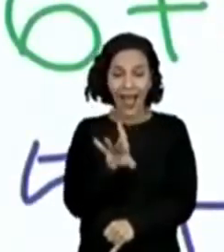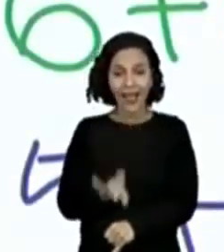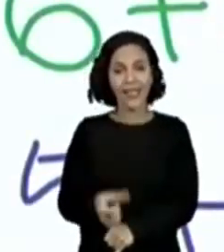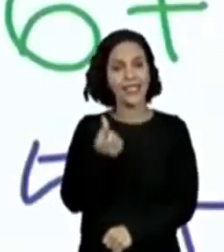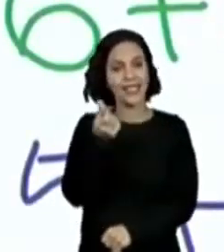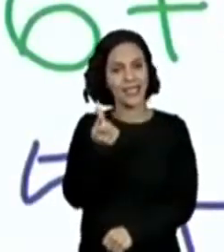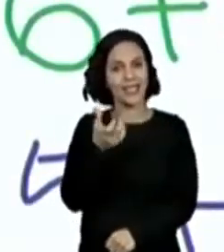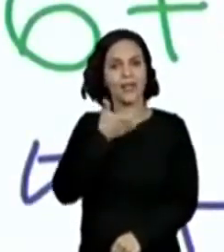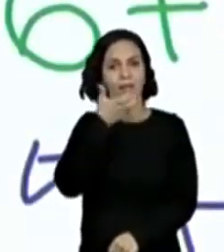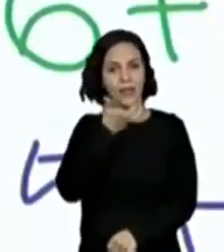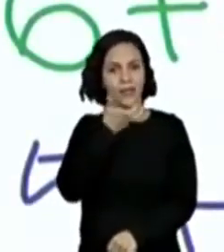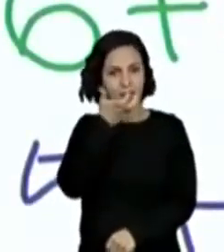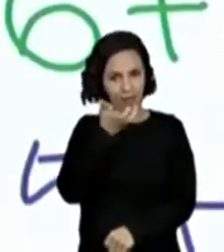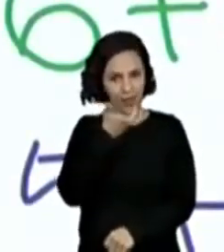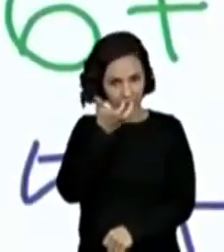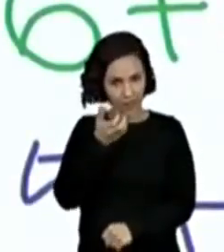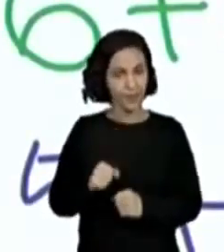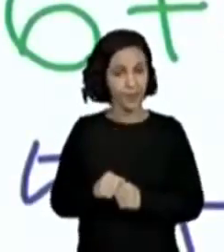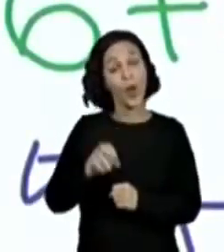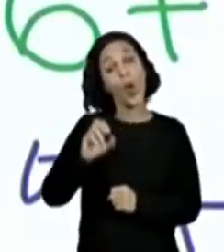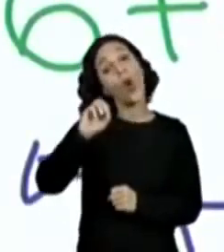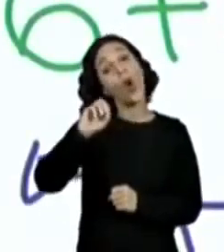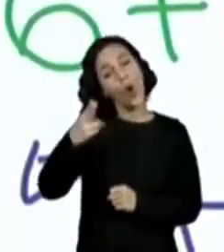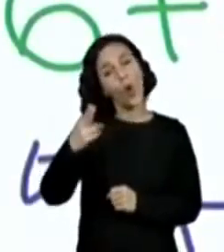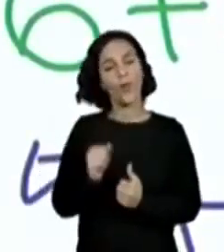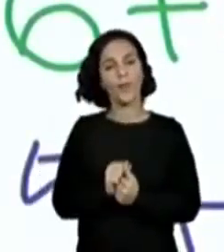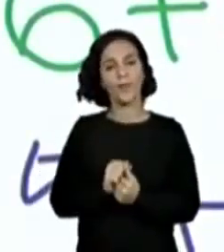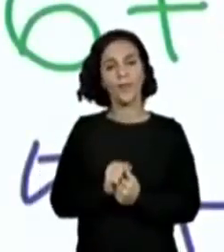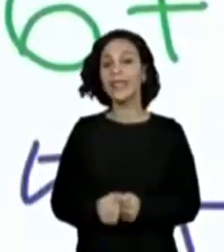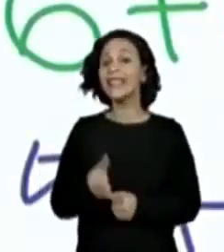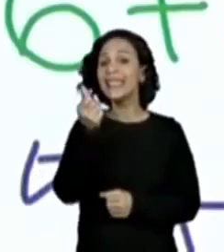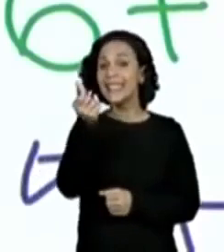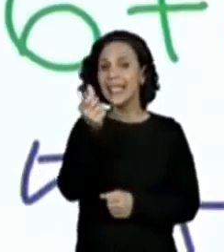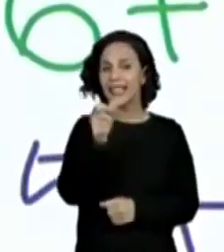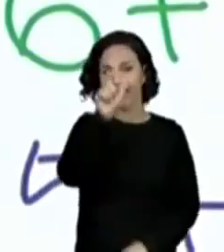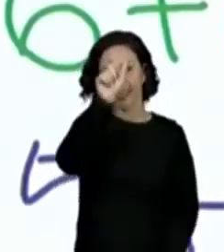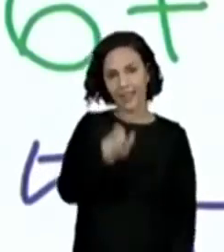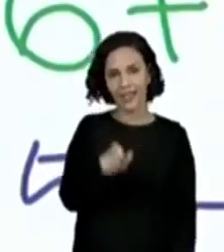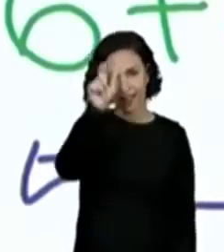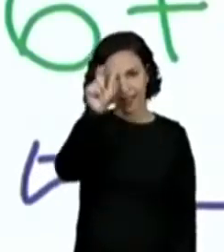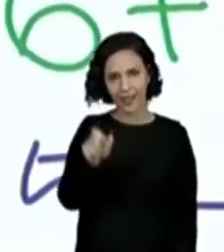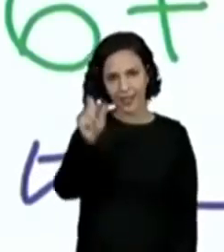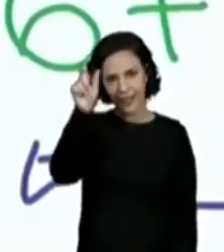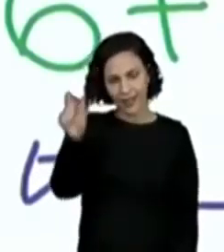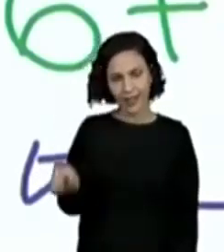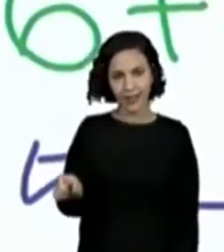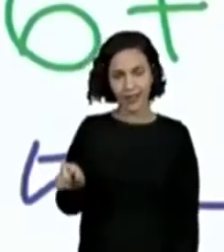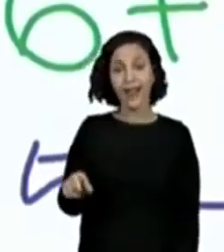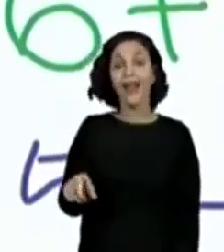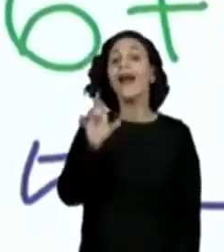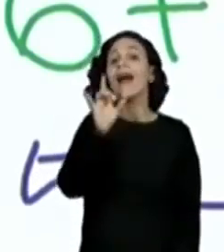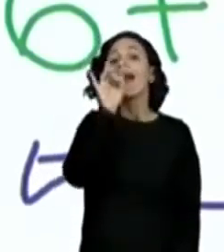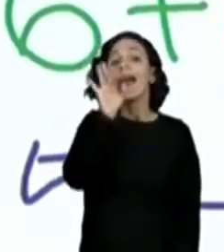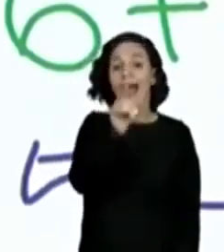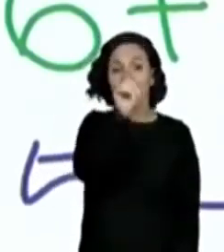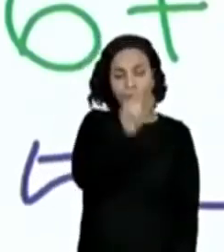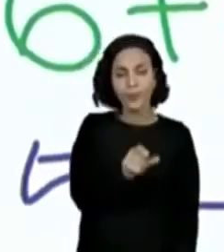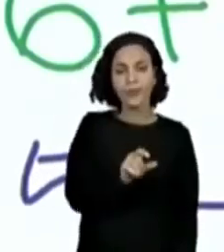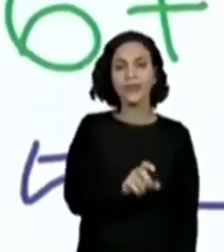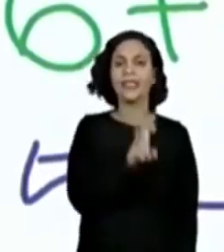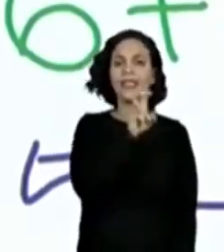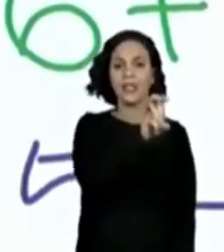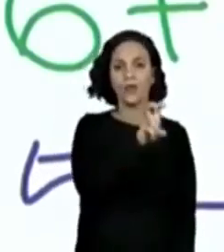6 maçãs em cada linha, ou 6 colunas e 5 maçãs em cada